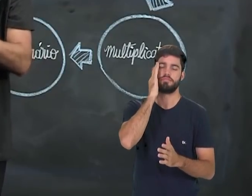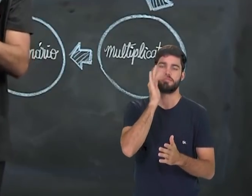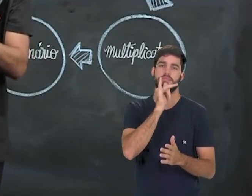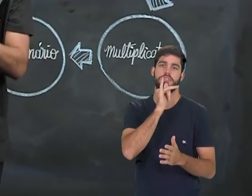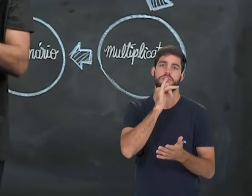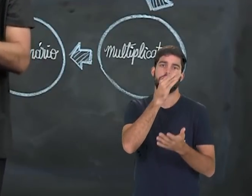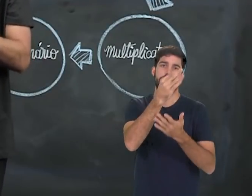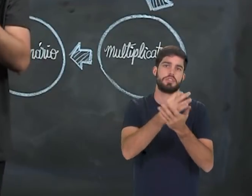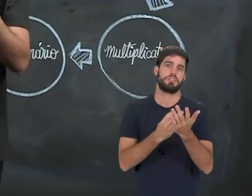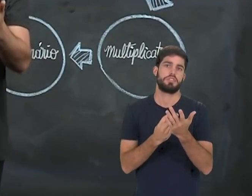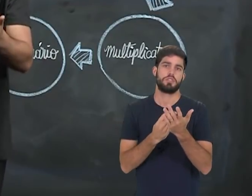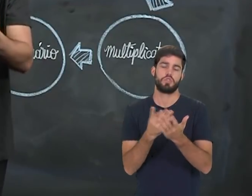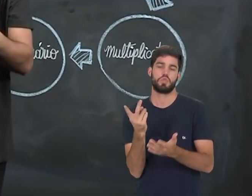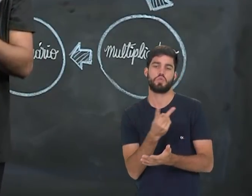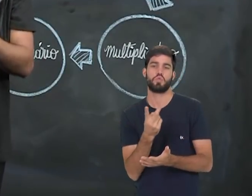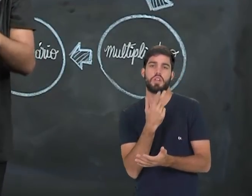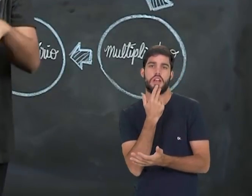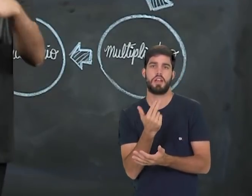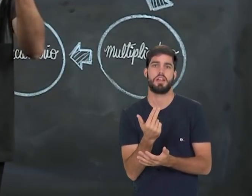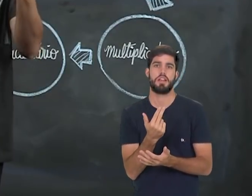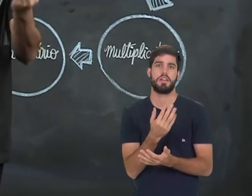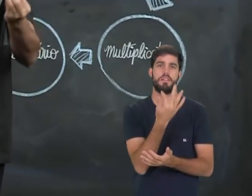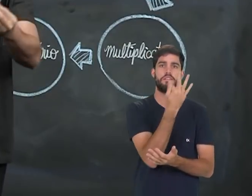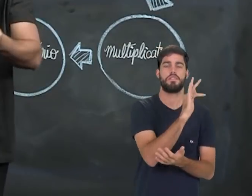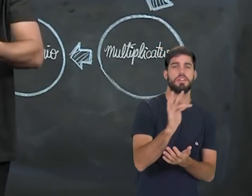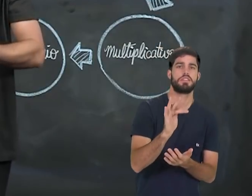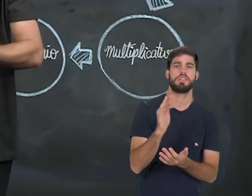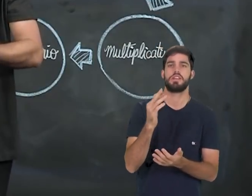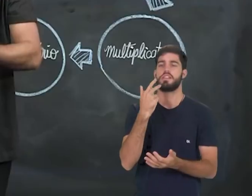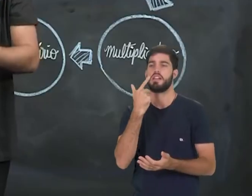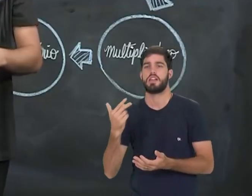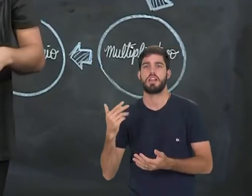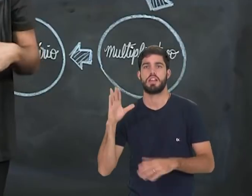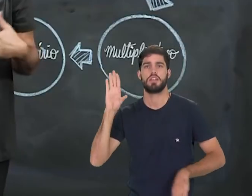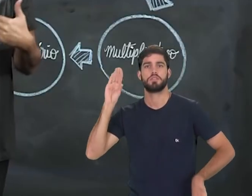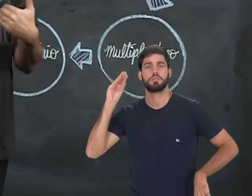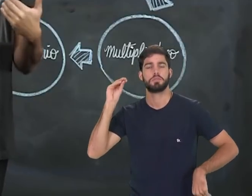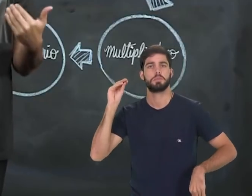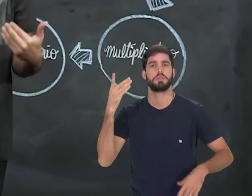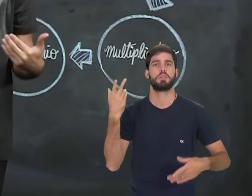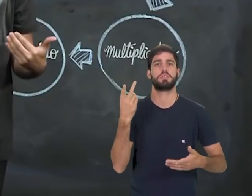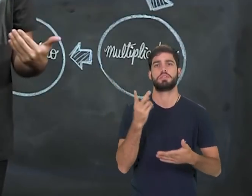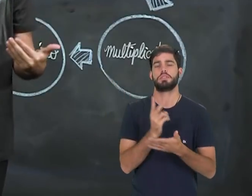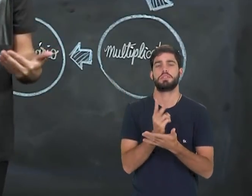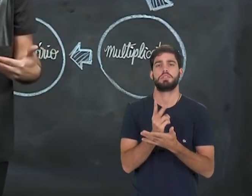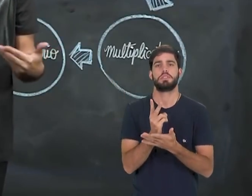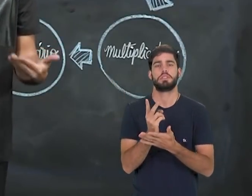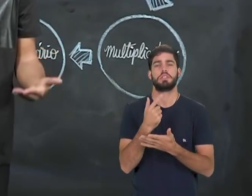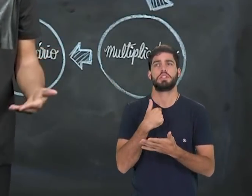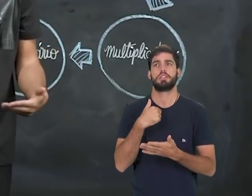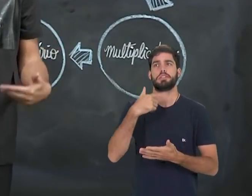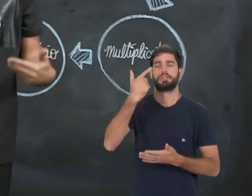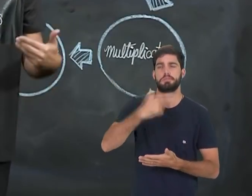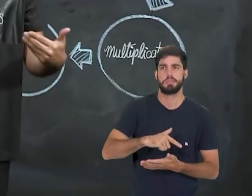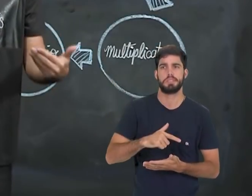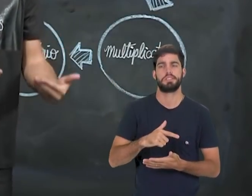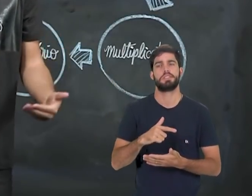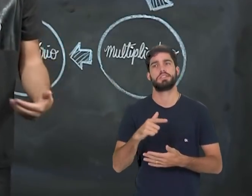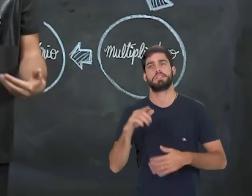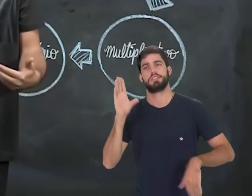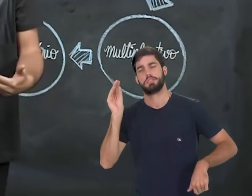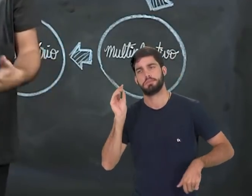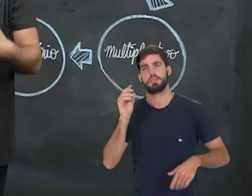você está escrevendo um texto sobre duas línguas diferentes, né? A língua francesa e a língua espanhola. Então, para você não repetir na frase seguinte, de novo, a